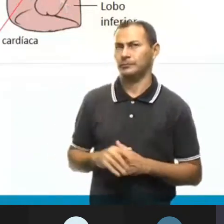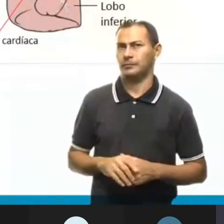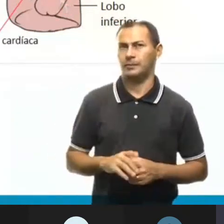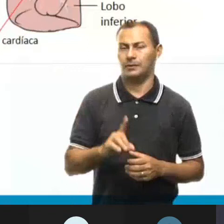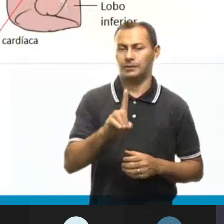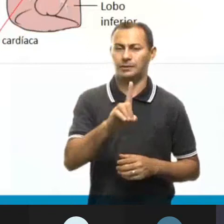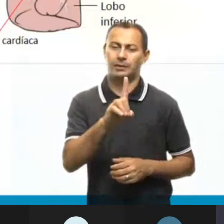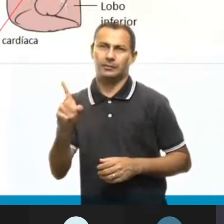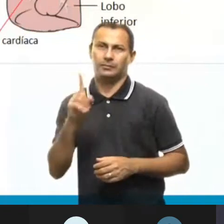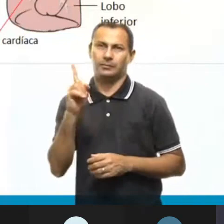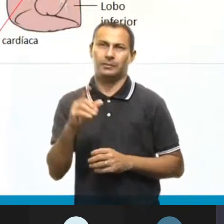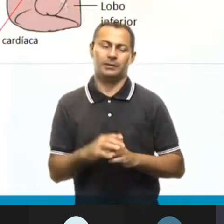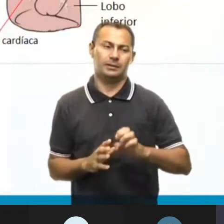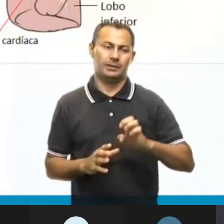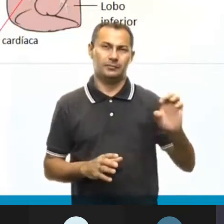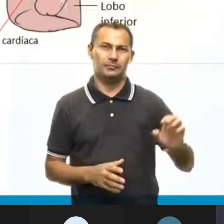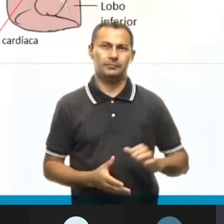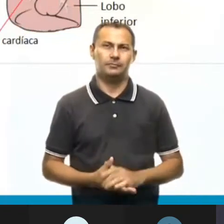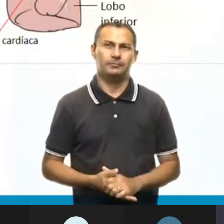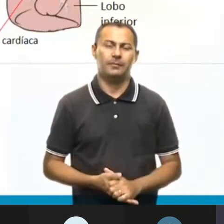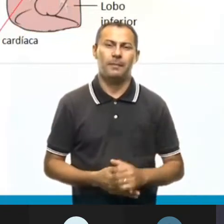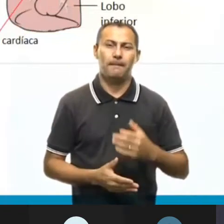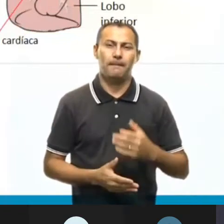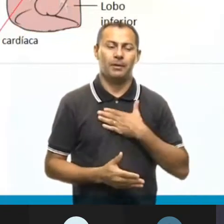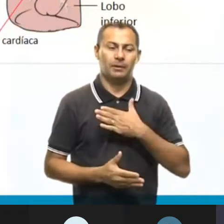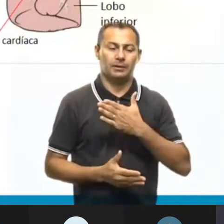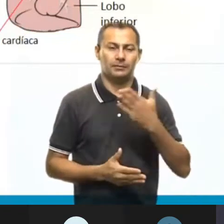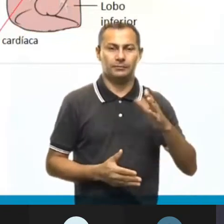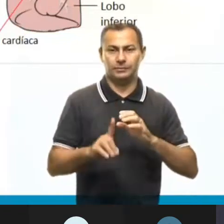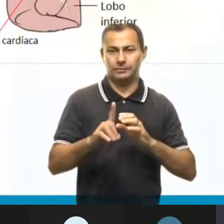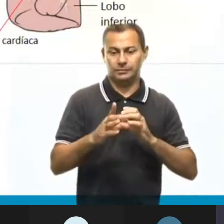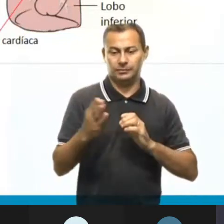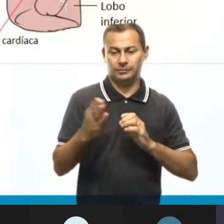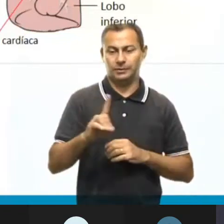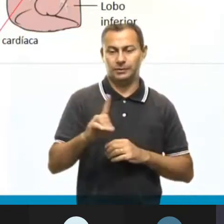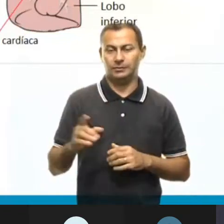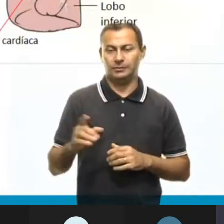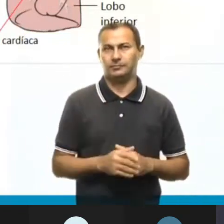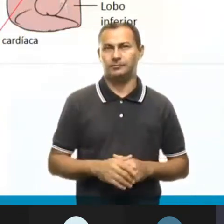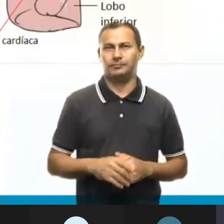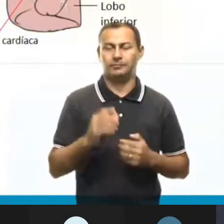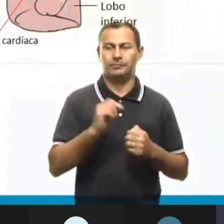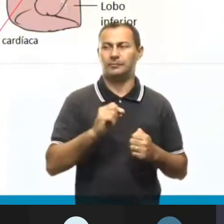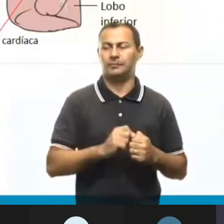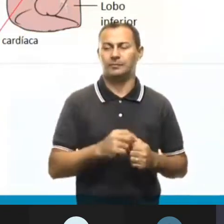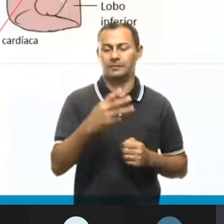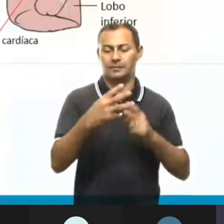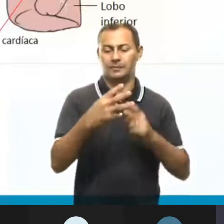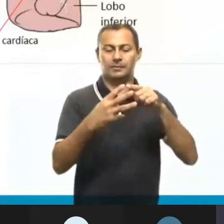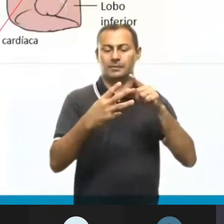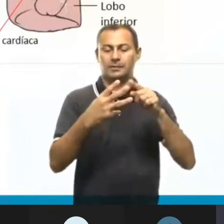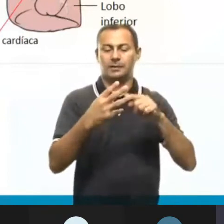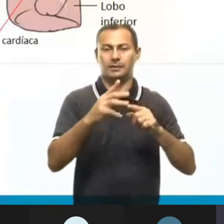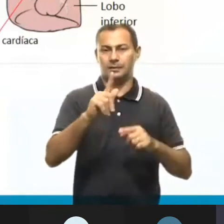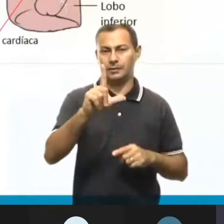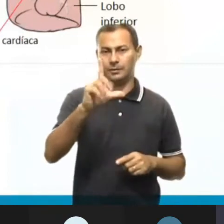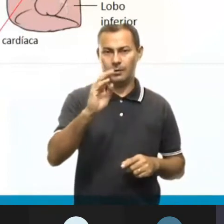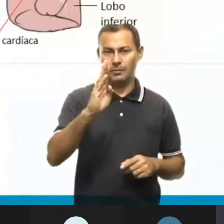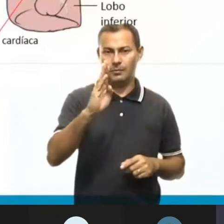é o lado direito, este daqui é o lado esquerdo. O meu lado direito, né, o meu pulmão direito, ele é formado por 3